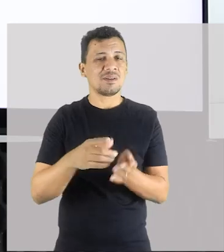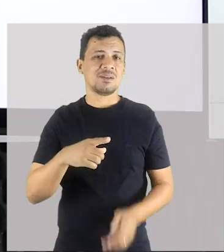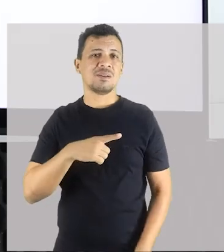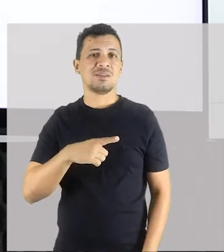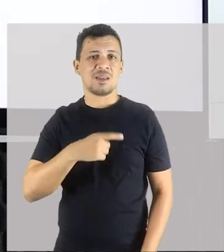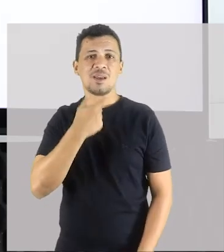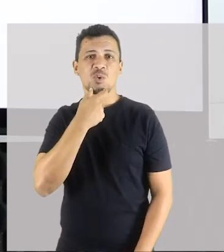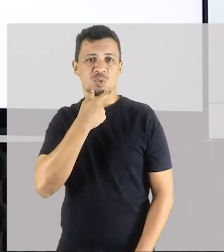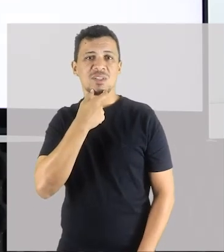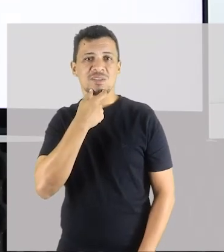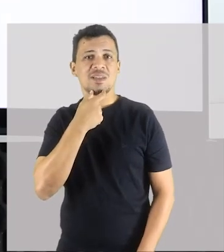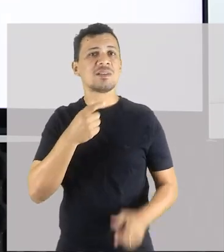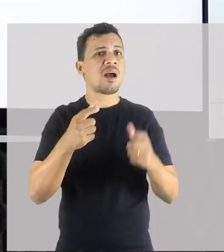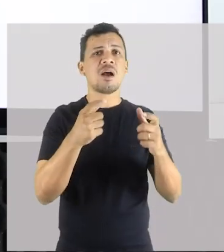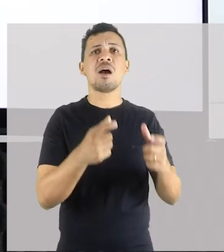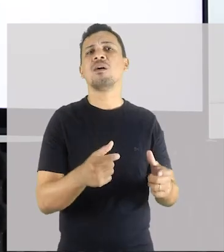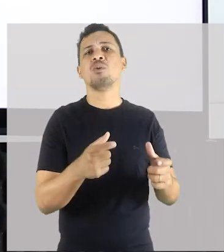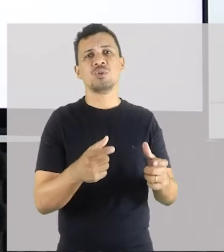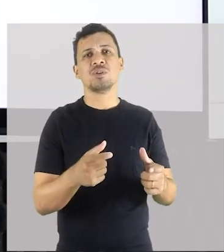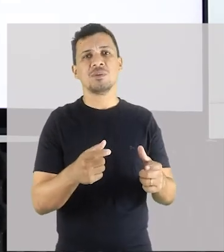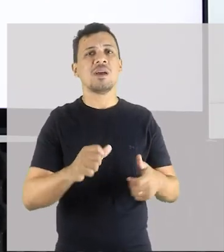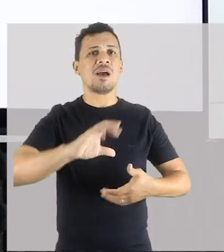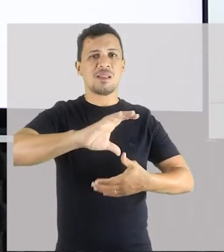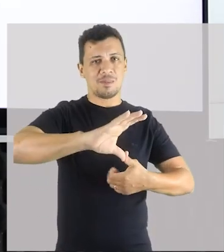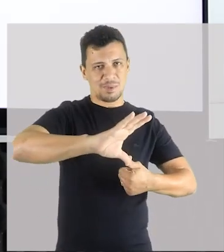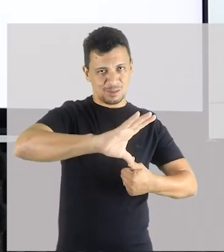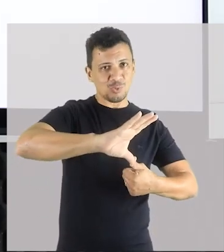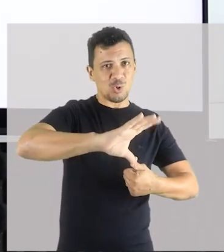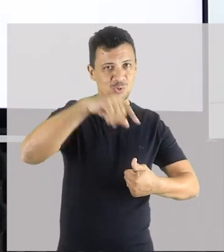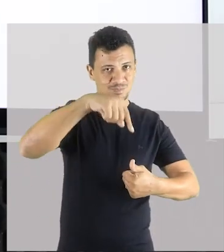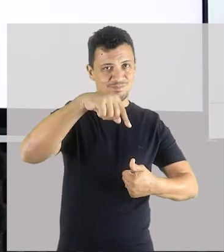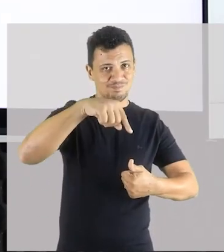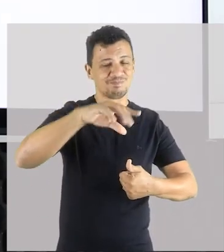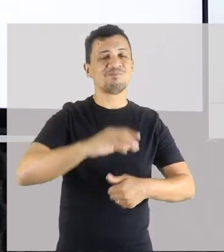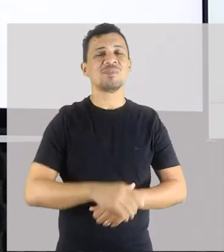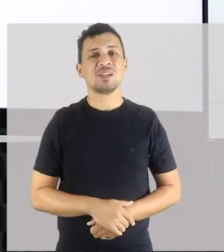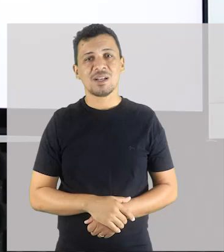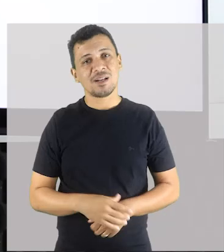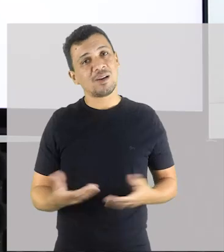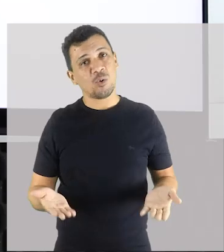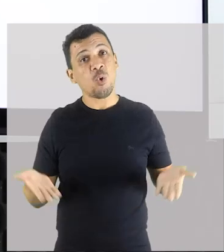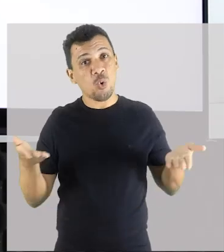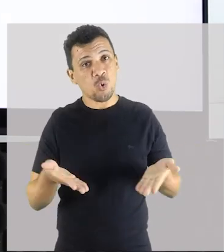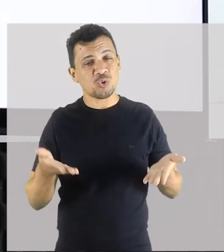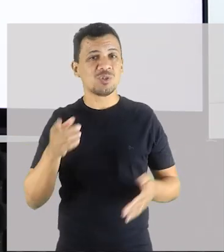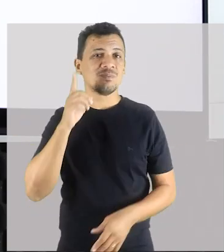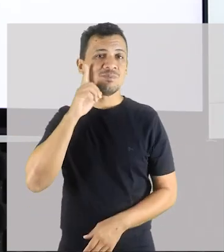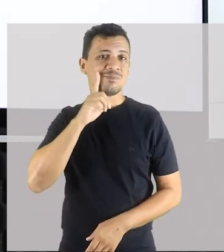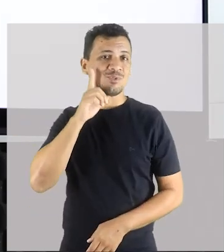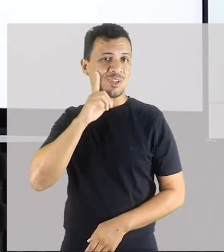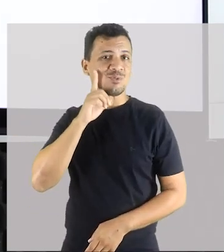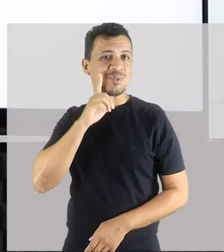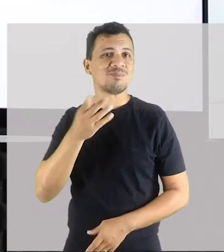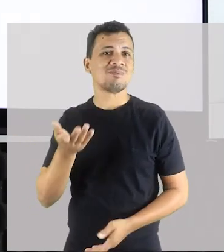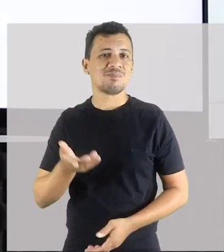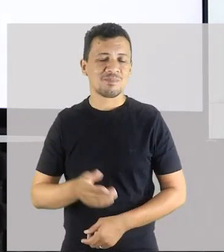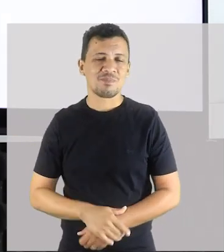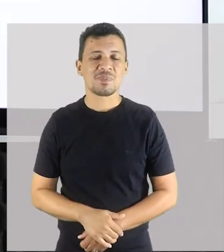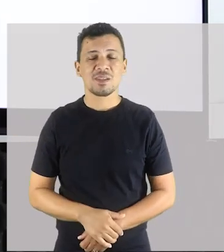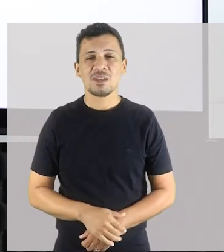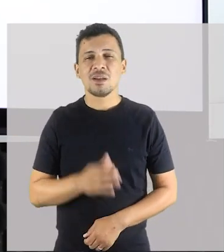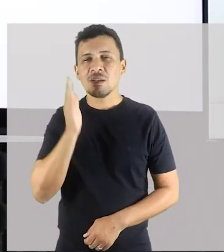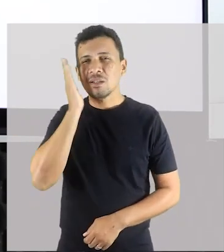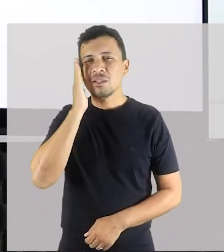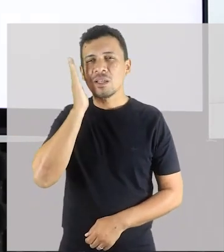que se localizavam de fato ali na América do Norte, que é o que nós temos hoje, os Estados Unidos da América. Então vamos